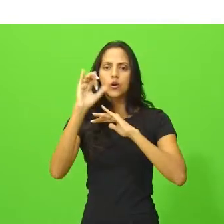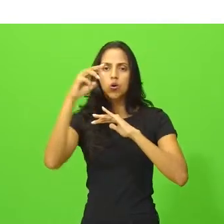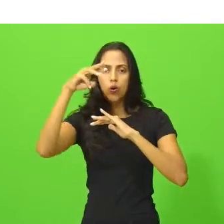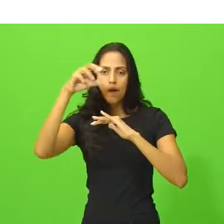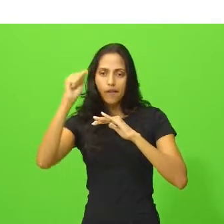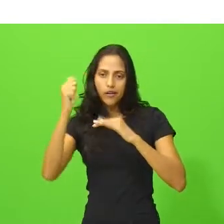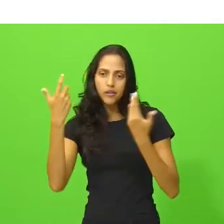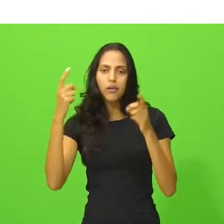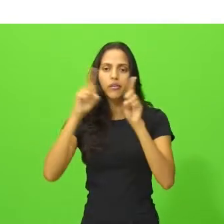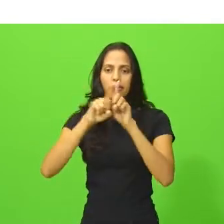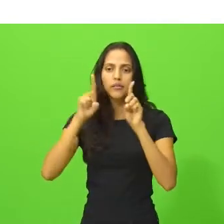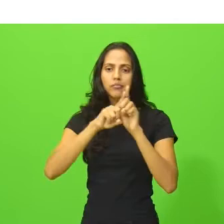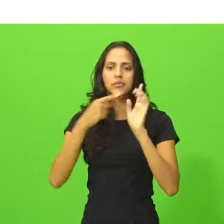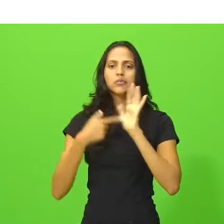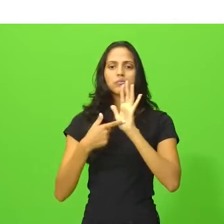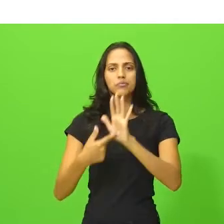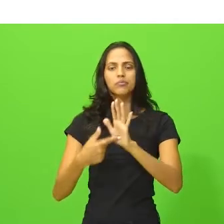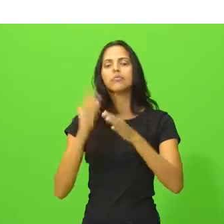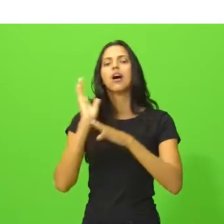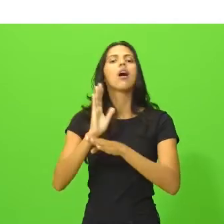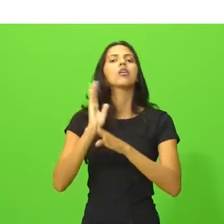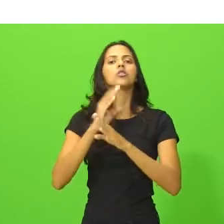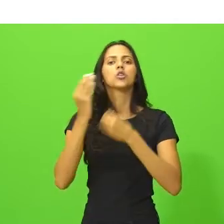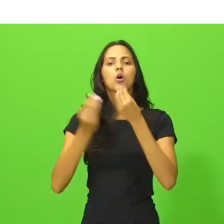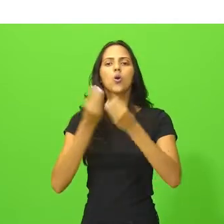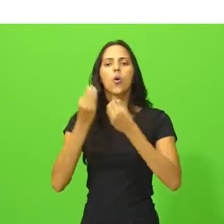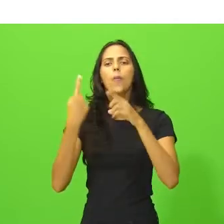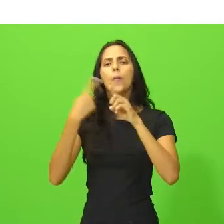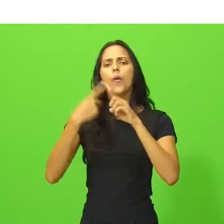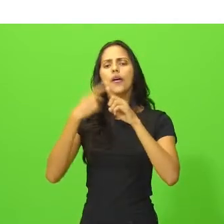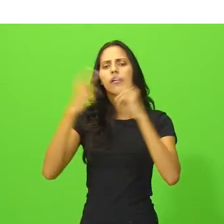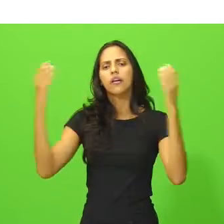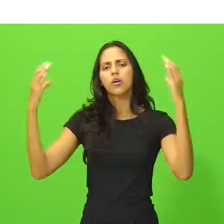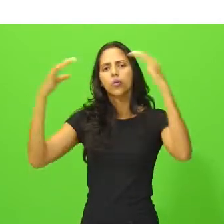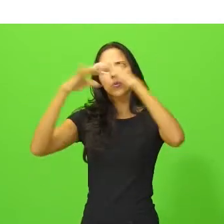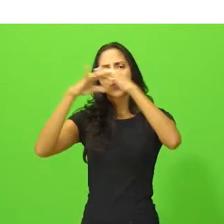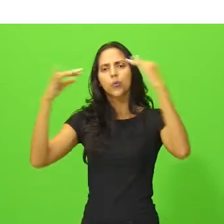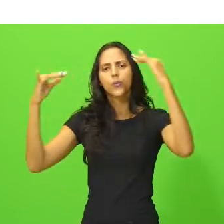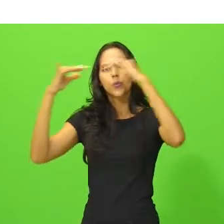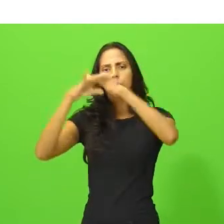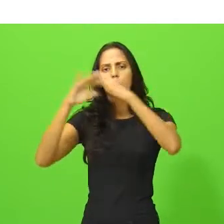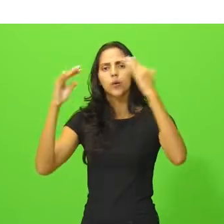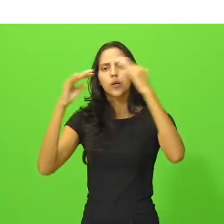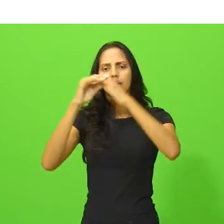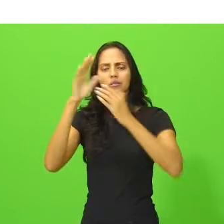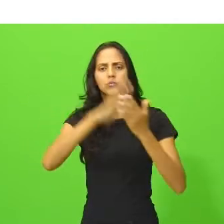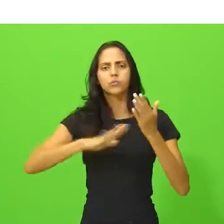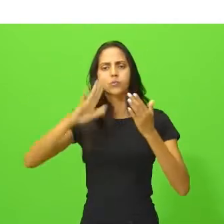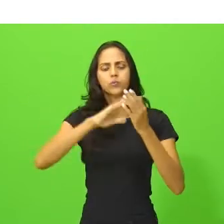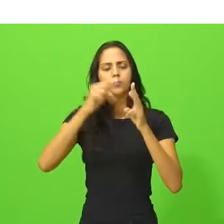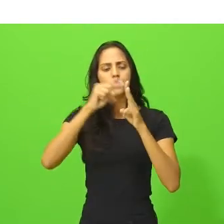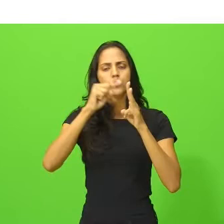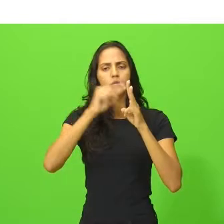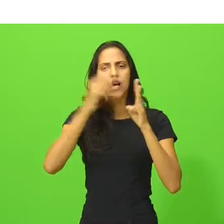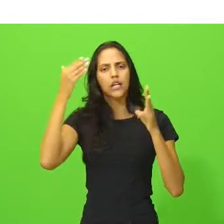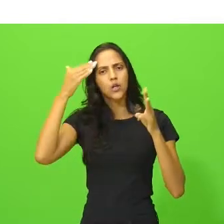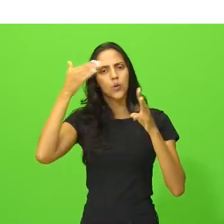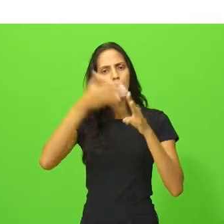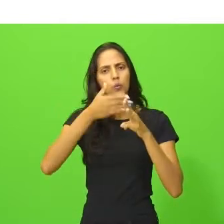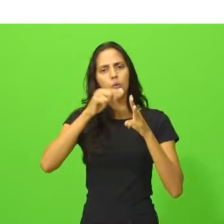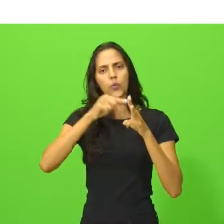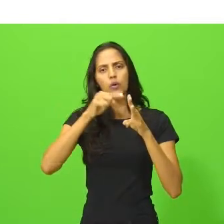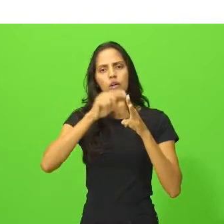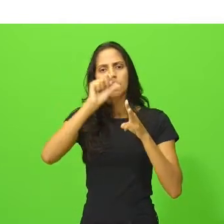uma sociedade torna-se mais vulnerável quando, né? Por que essa concentração no setor primário, ela seria um tanto